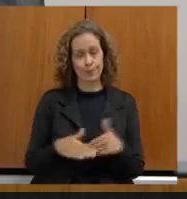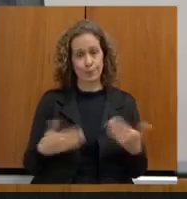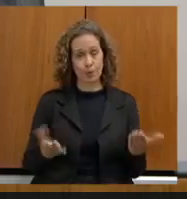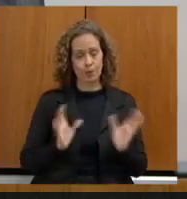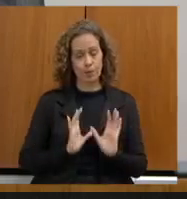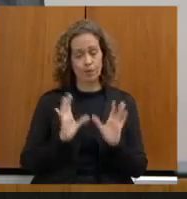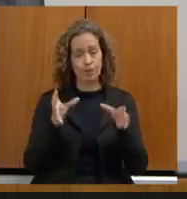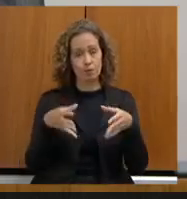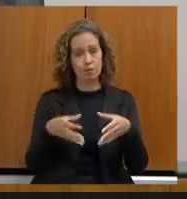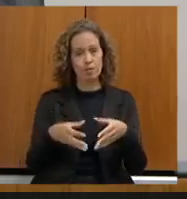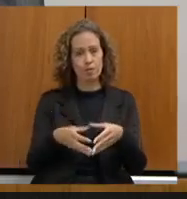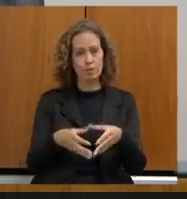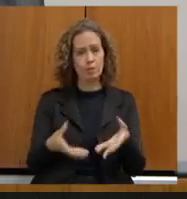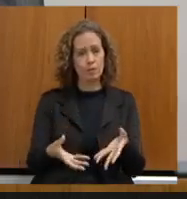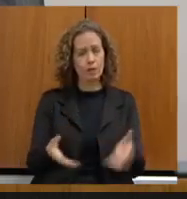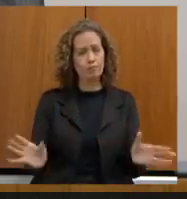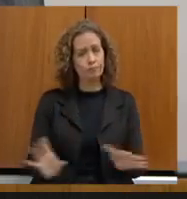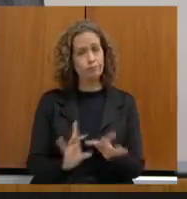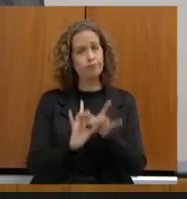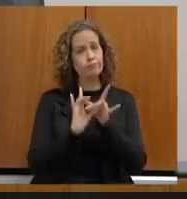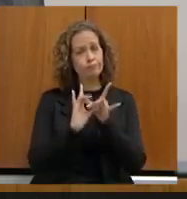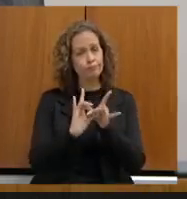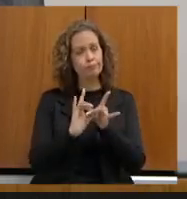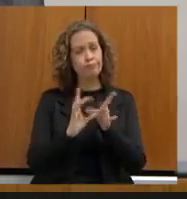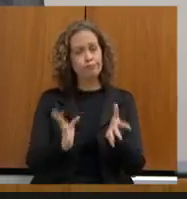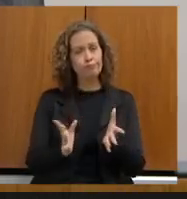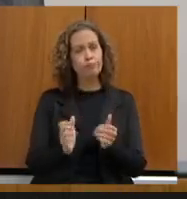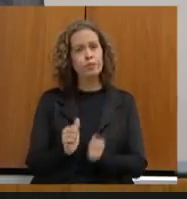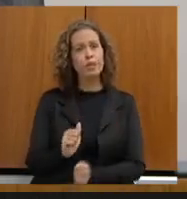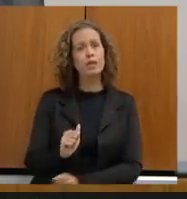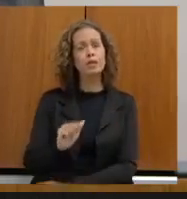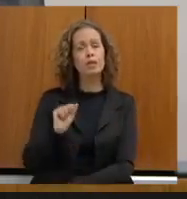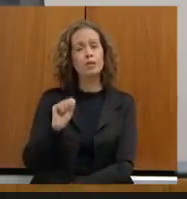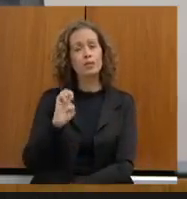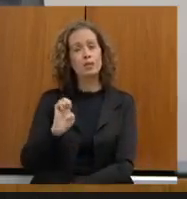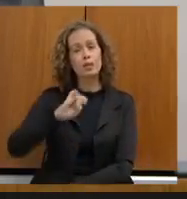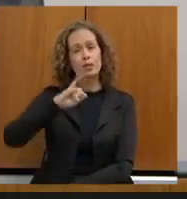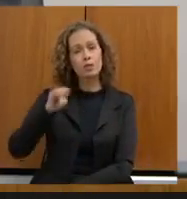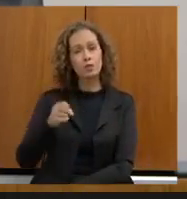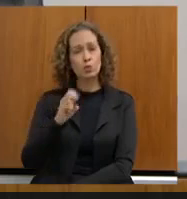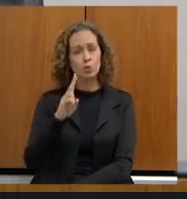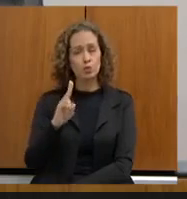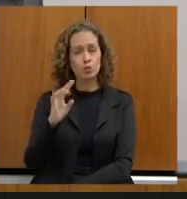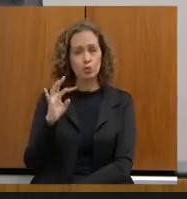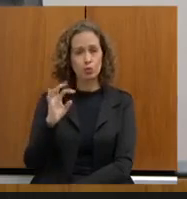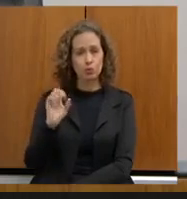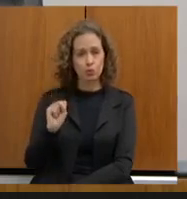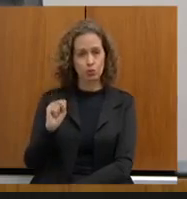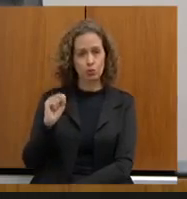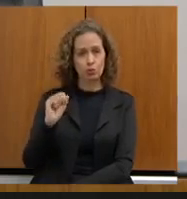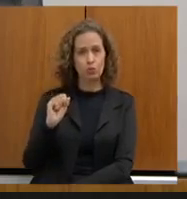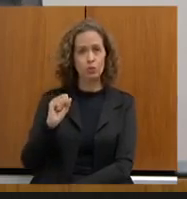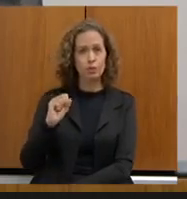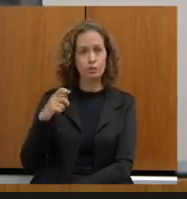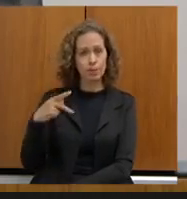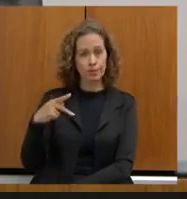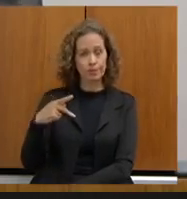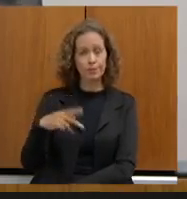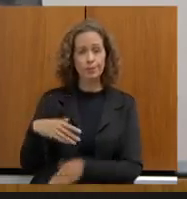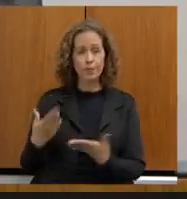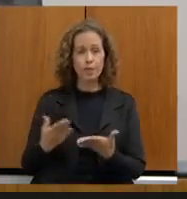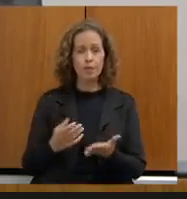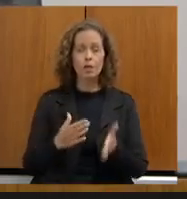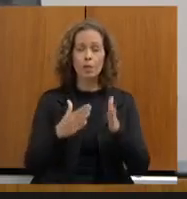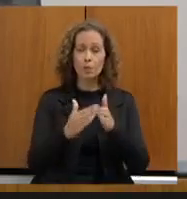é uma grande parceira da cejusc foi com esforço desta comissão secretário e um